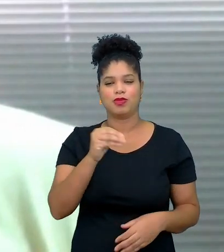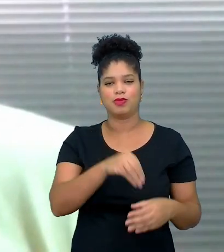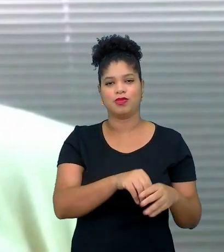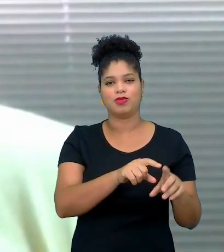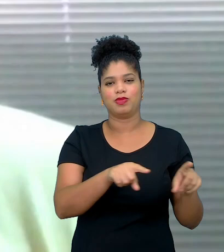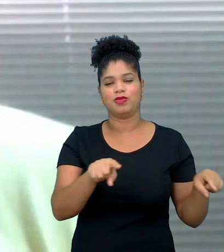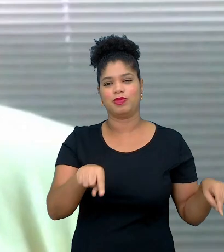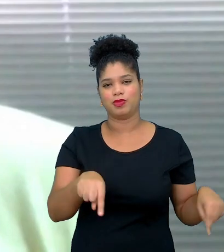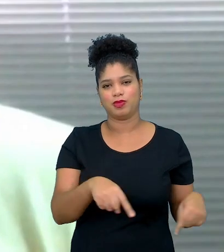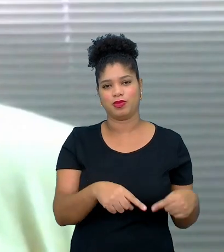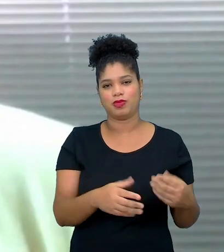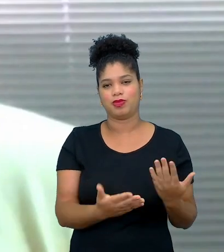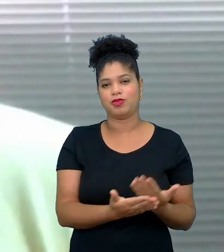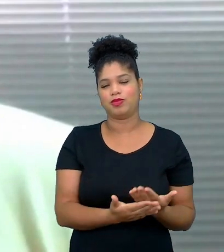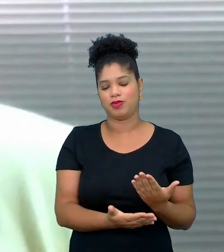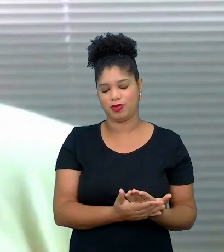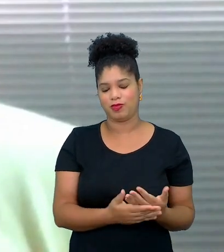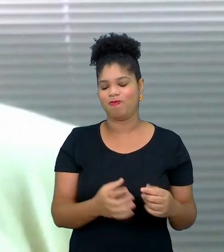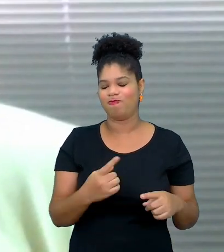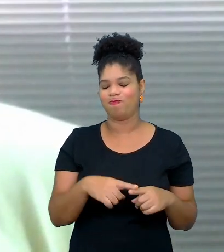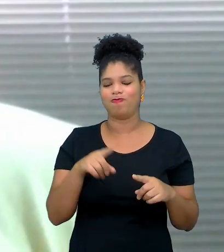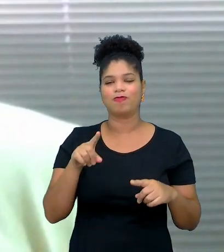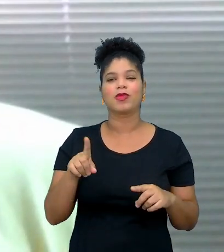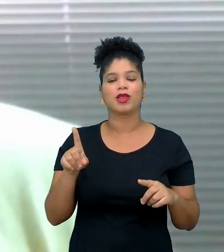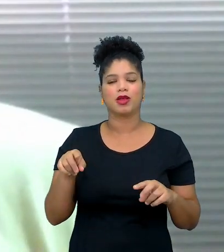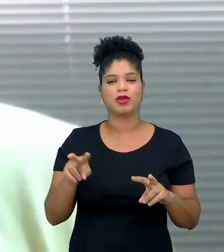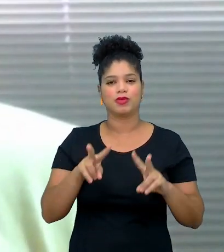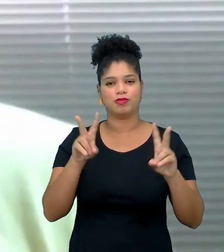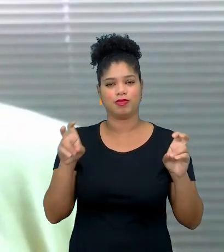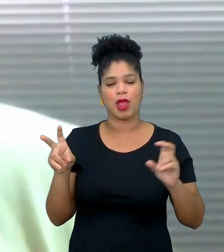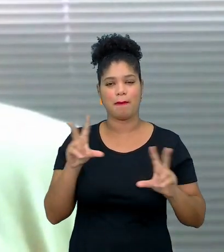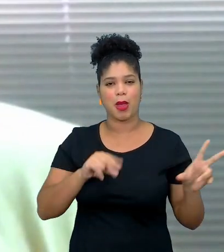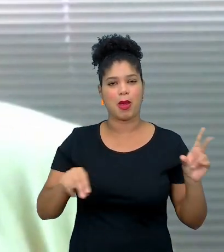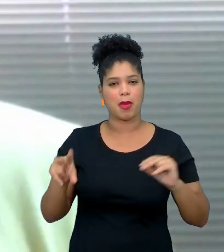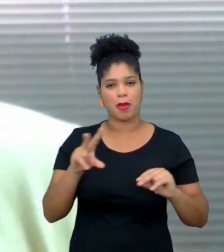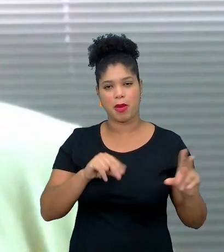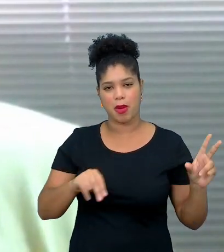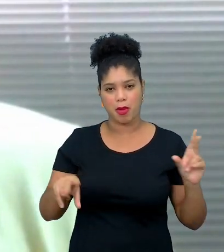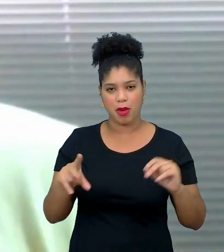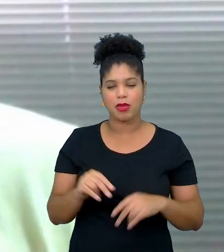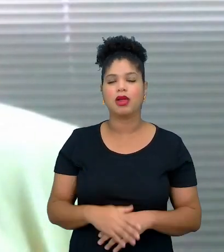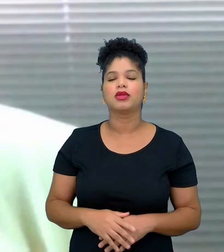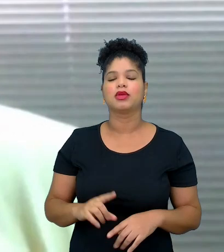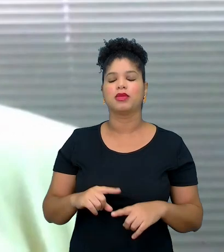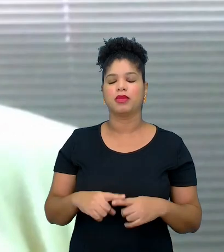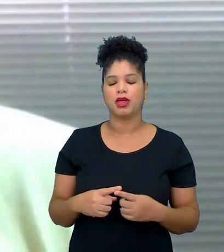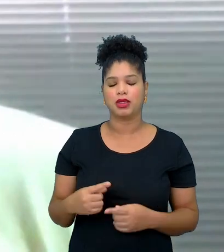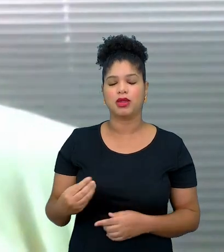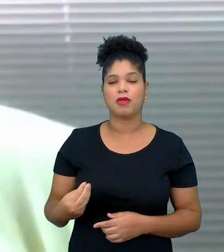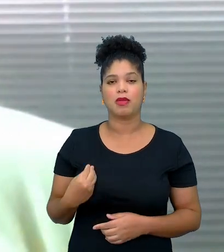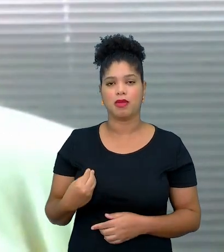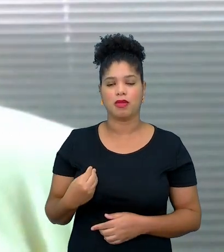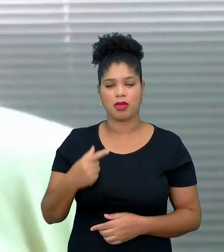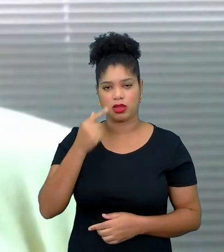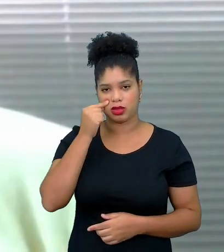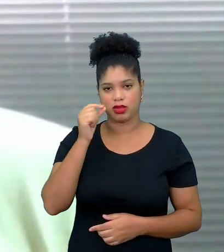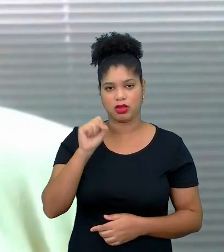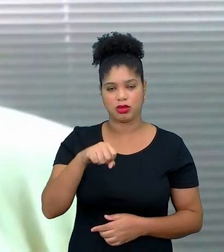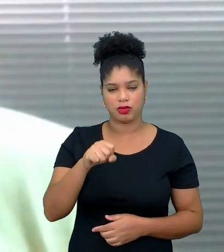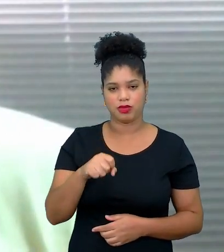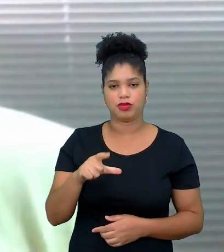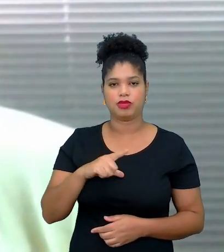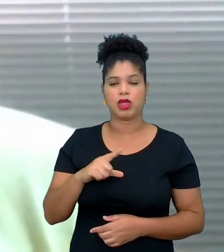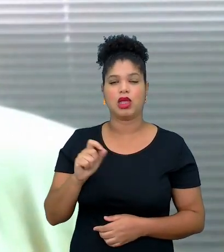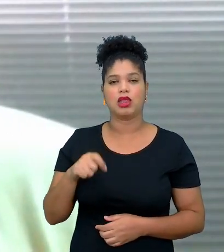aula, porque assim, é um assunto, é um tema polêmico, é um tema presente e serve